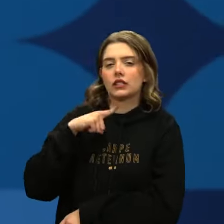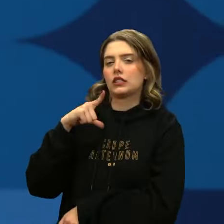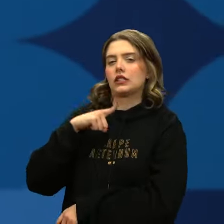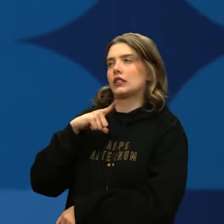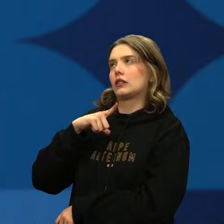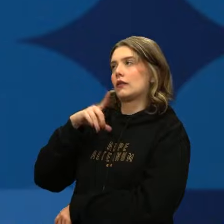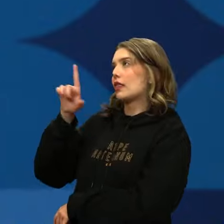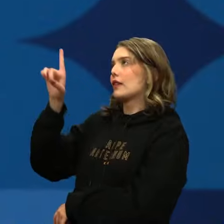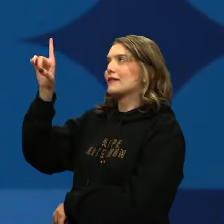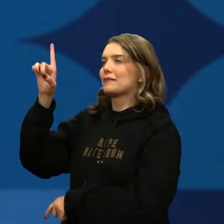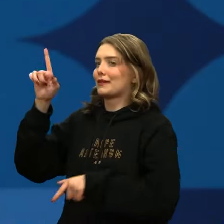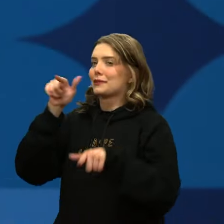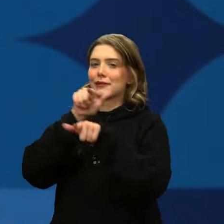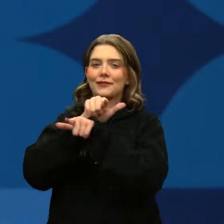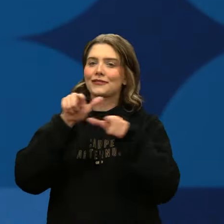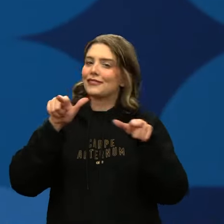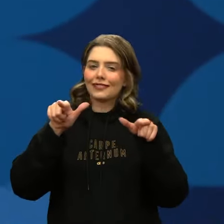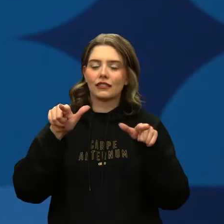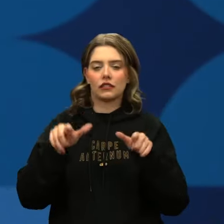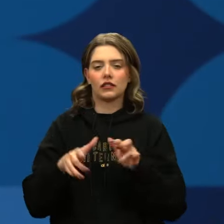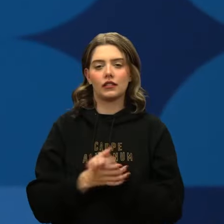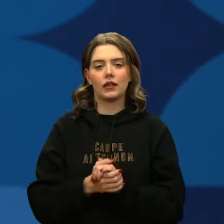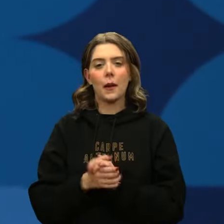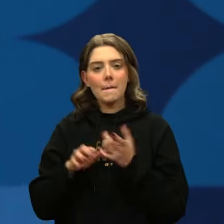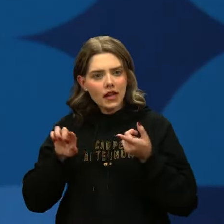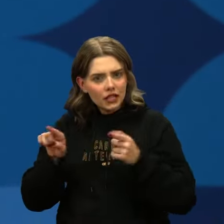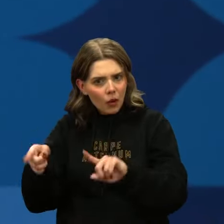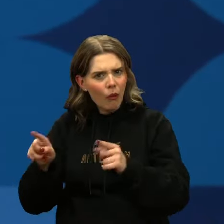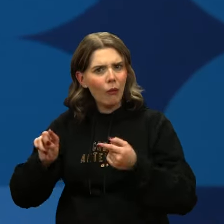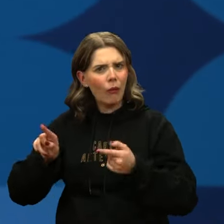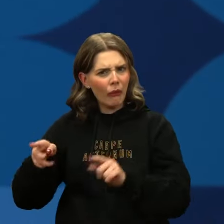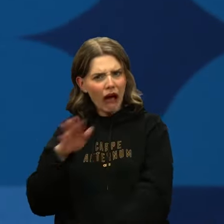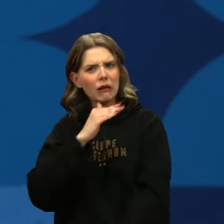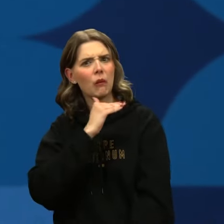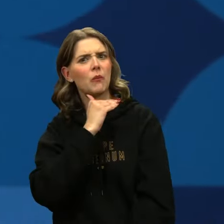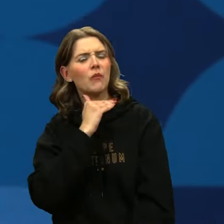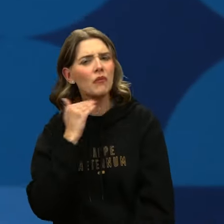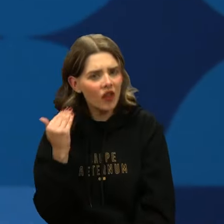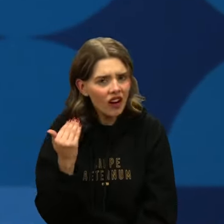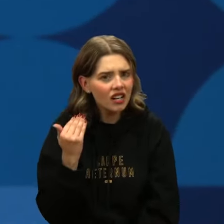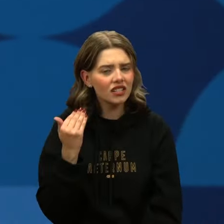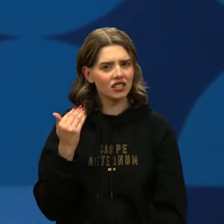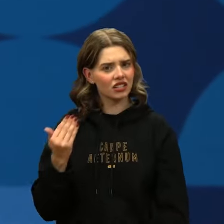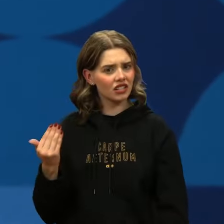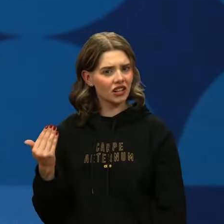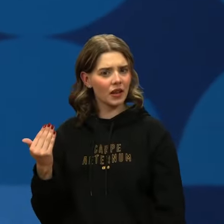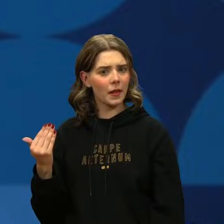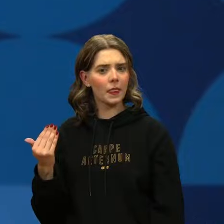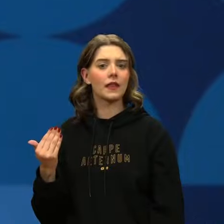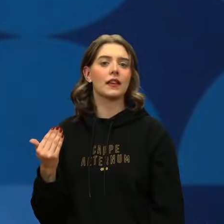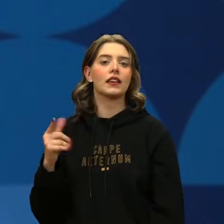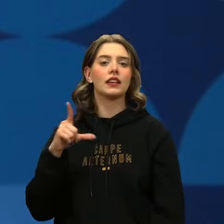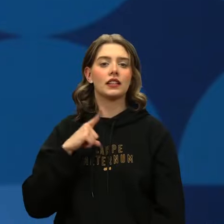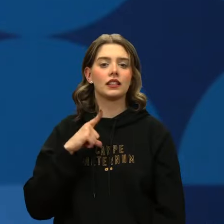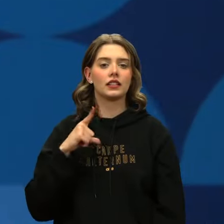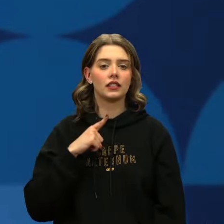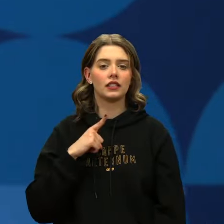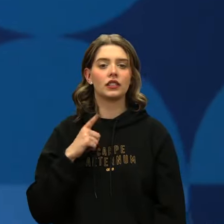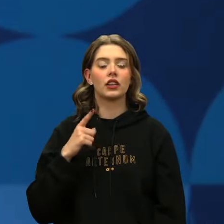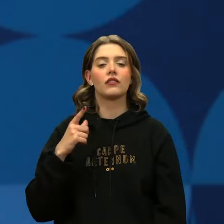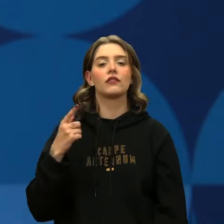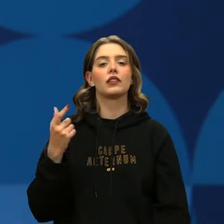tinha. Eles eram perseguidos, perseguidos com morte. Inclusive uma figura muito importante na história do cristianismo, que é Policarpo,